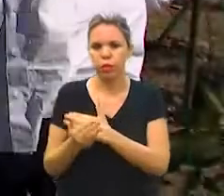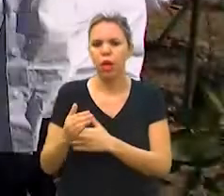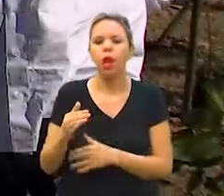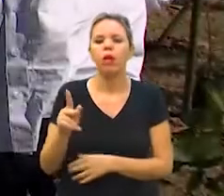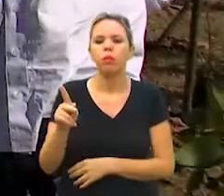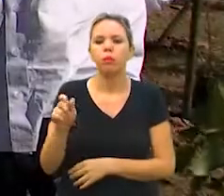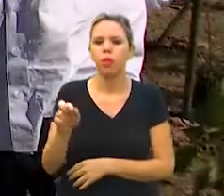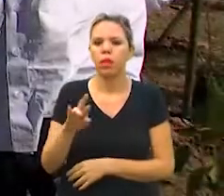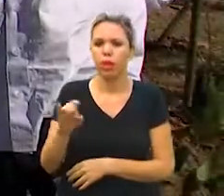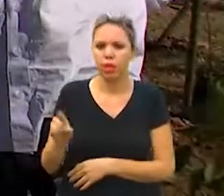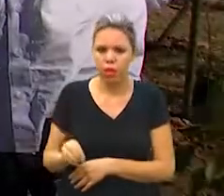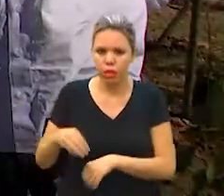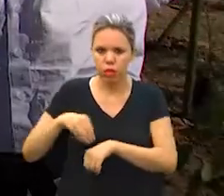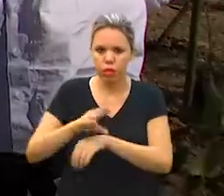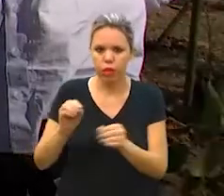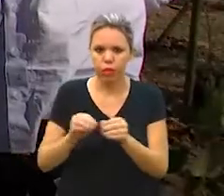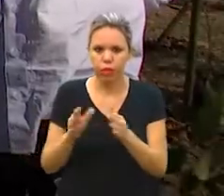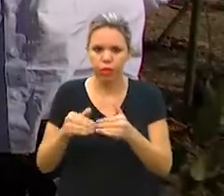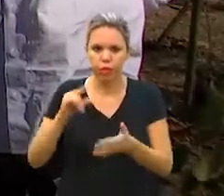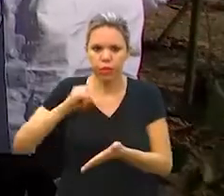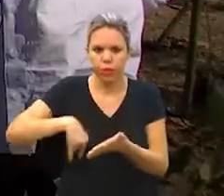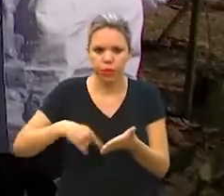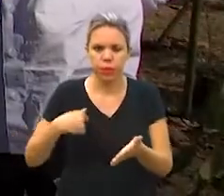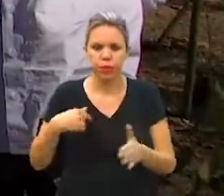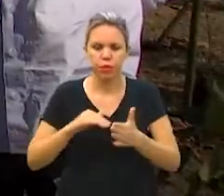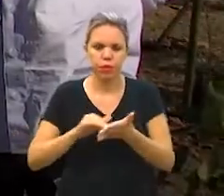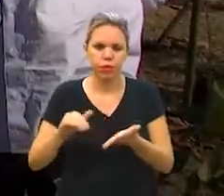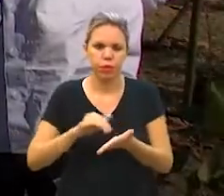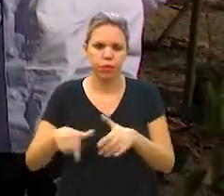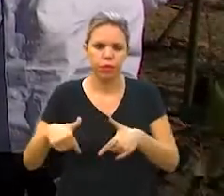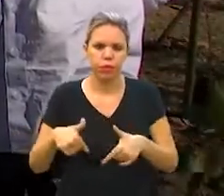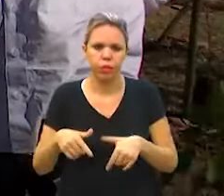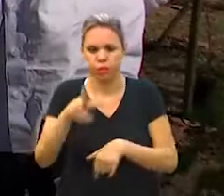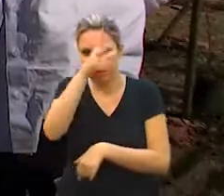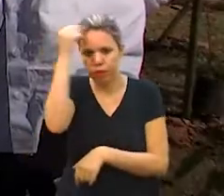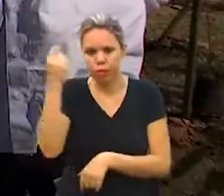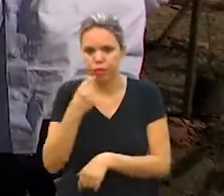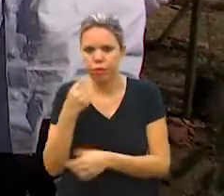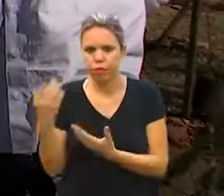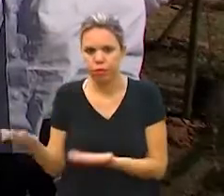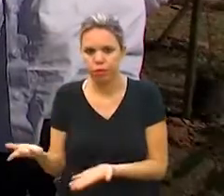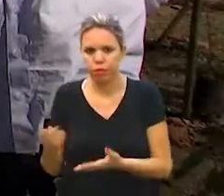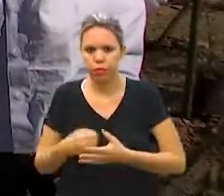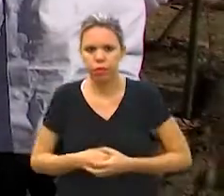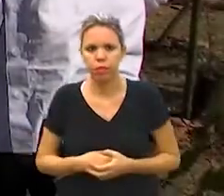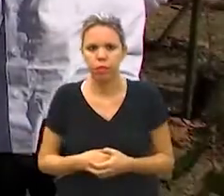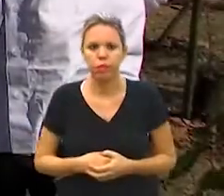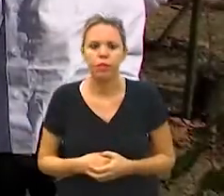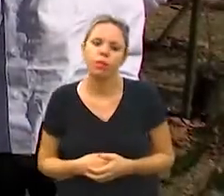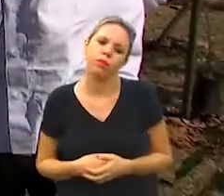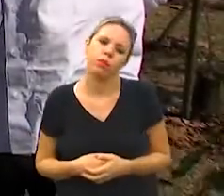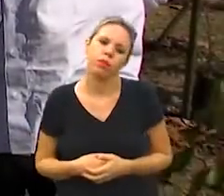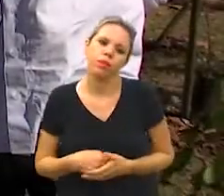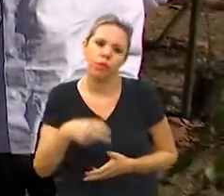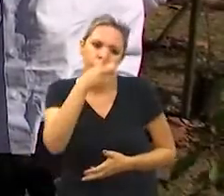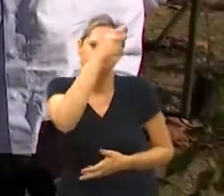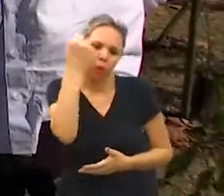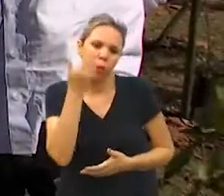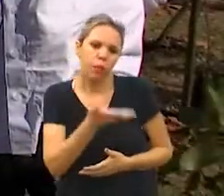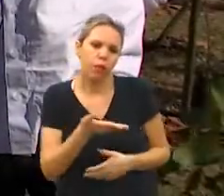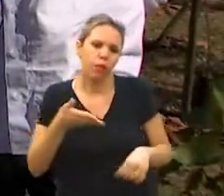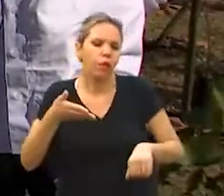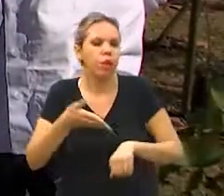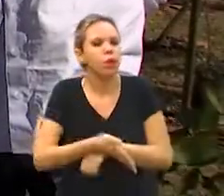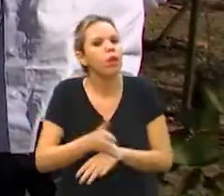aqui, nós fizemos uma indicação através do nosso gabinete para a Prefeitura de Campinas, para que a